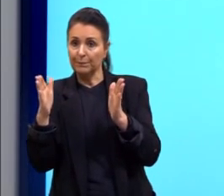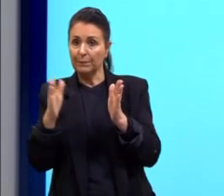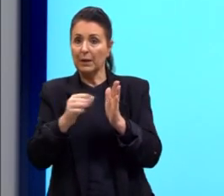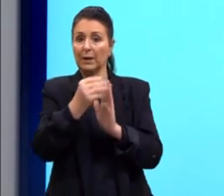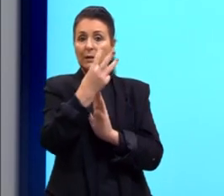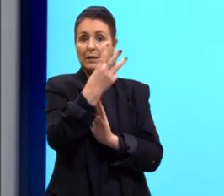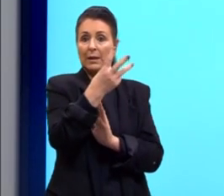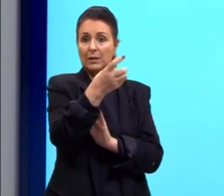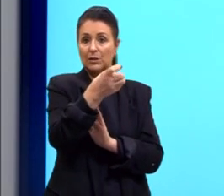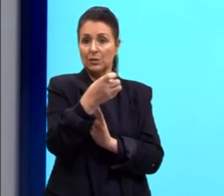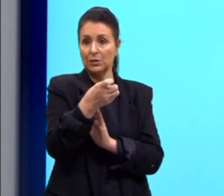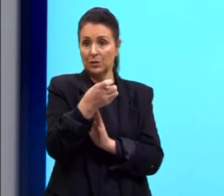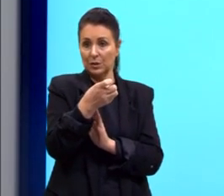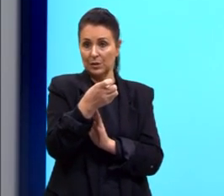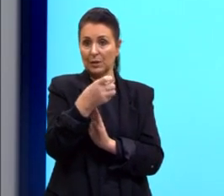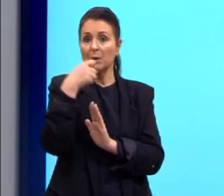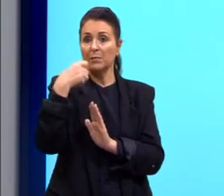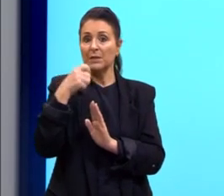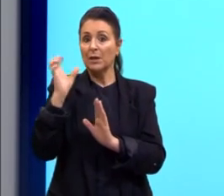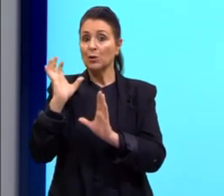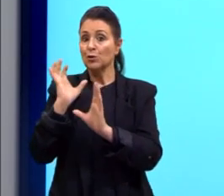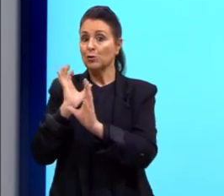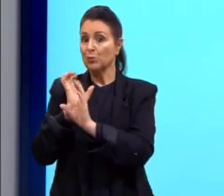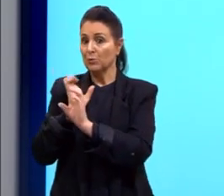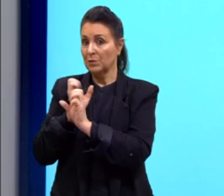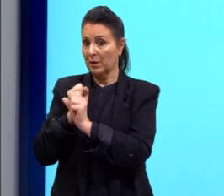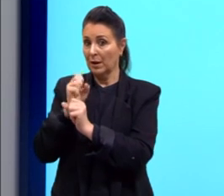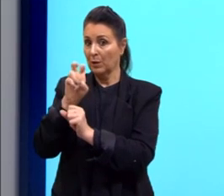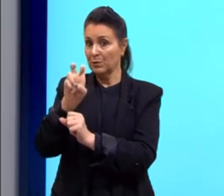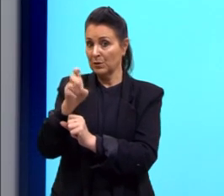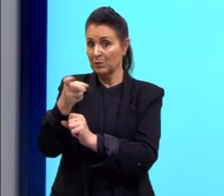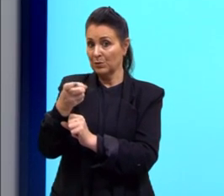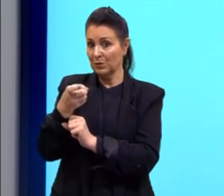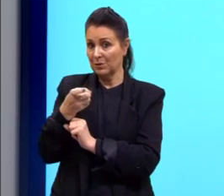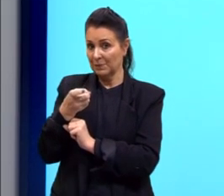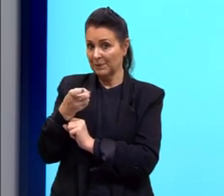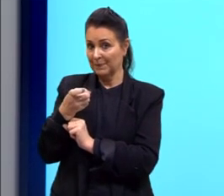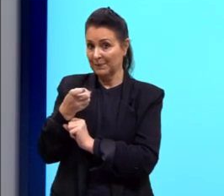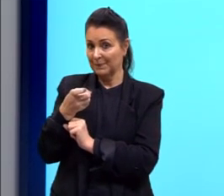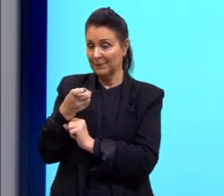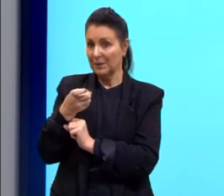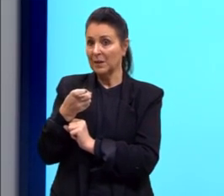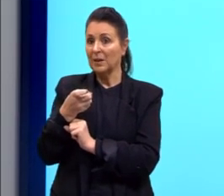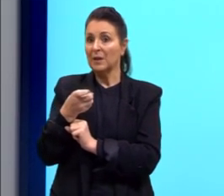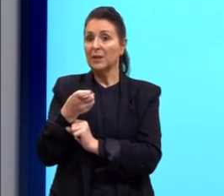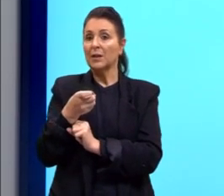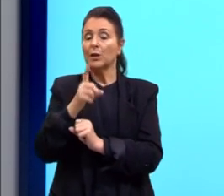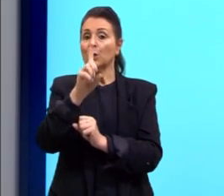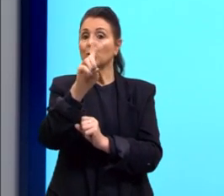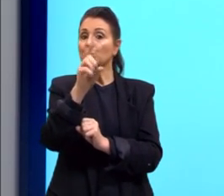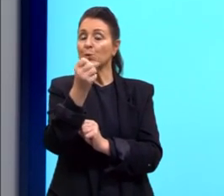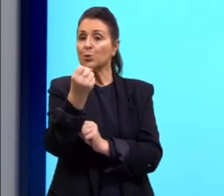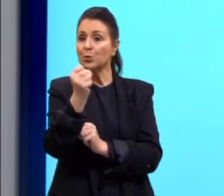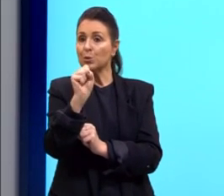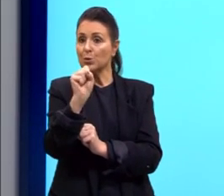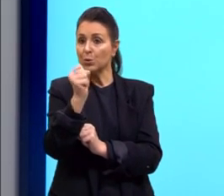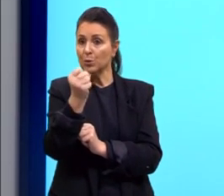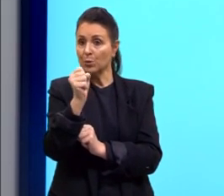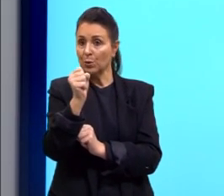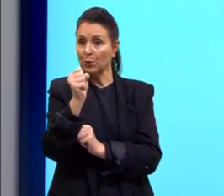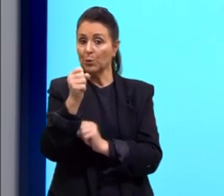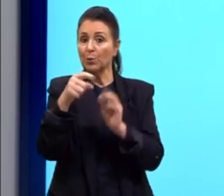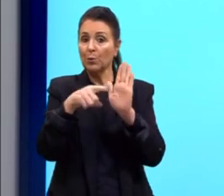o 3x eu preciso juntar aos 5x para resolver né esse aqui eu deixei o 18